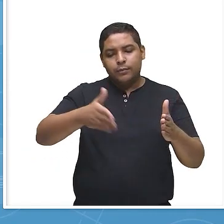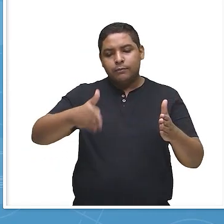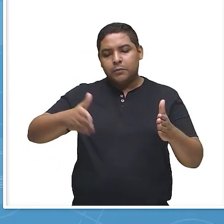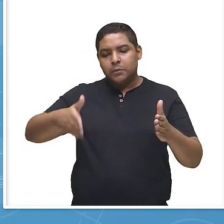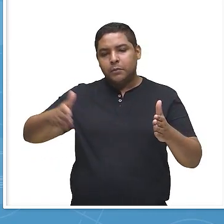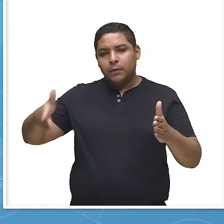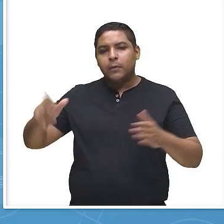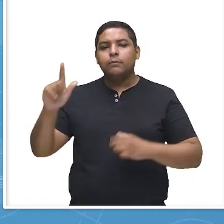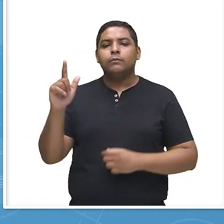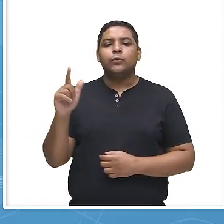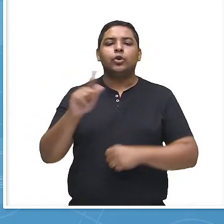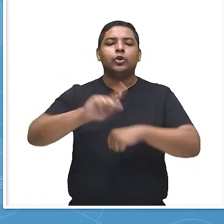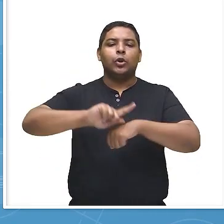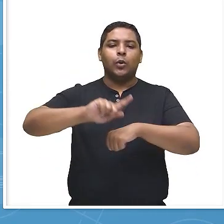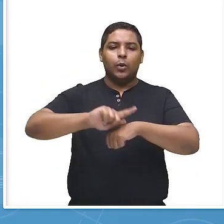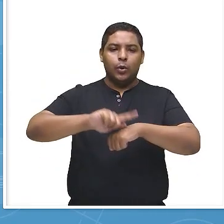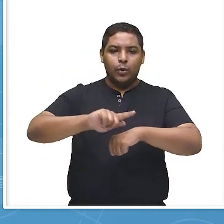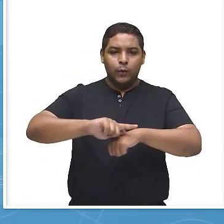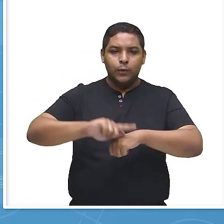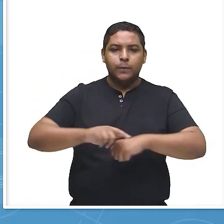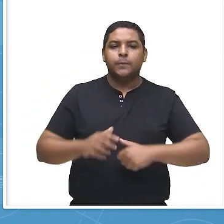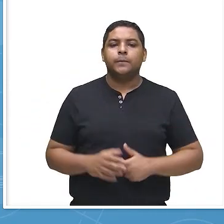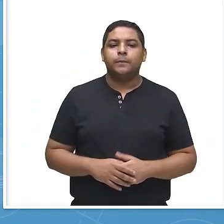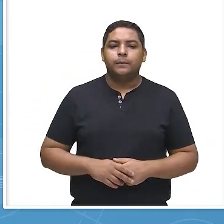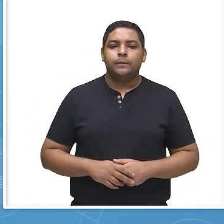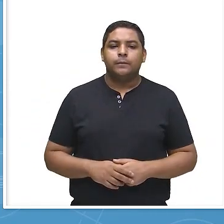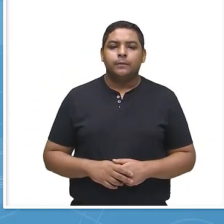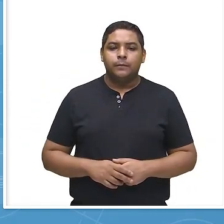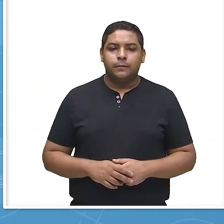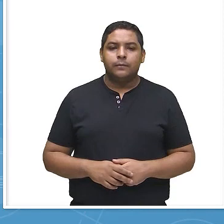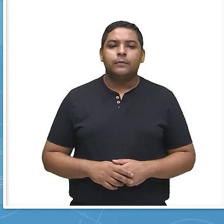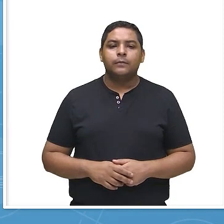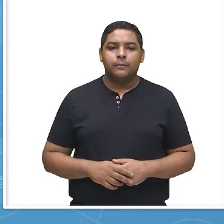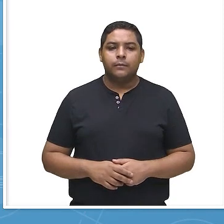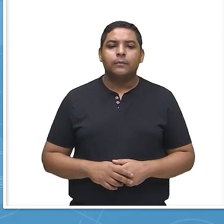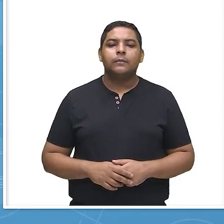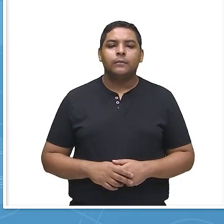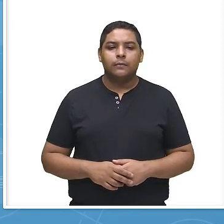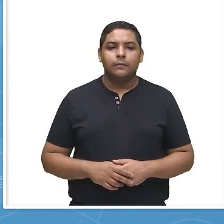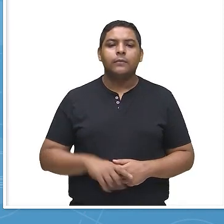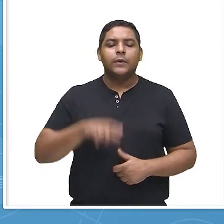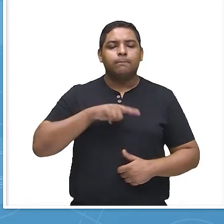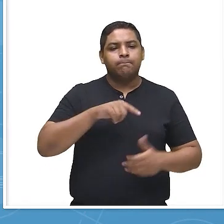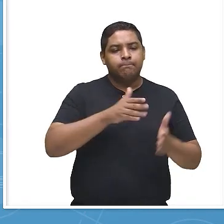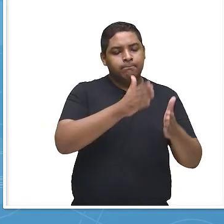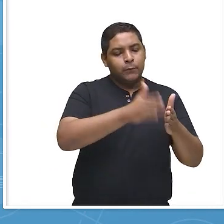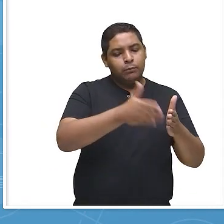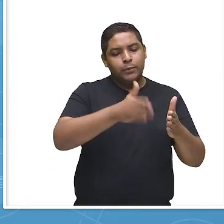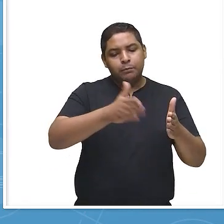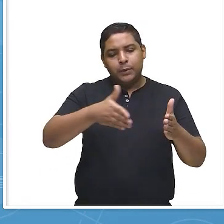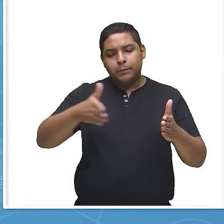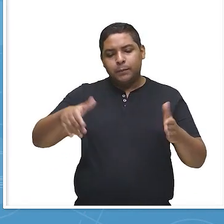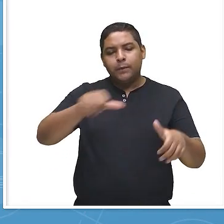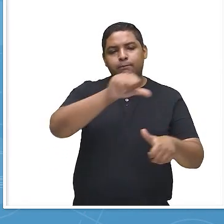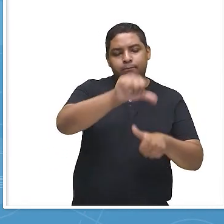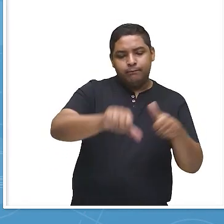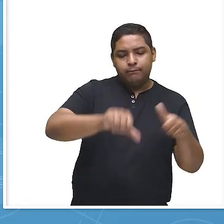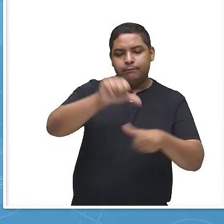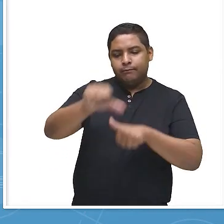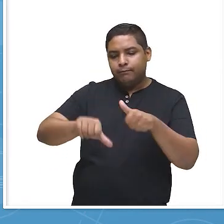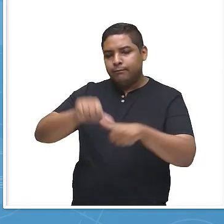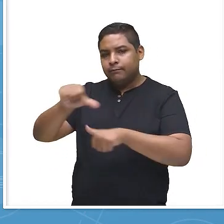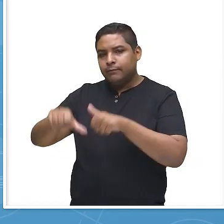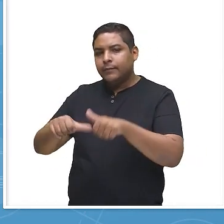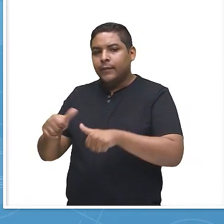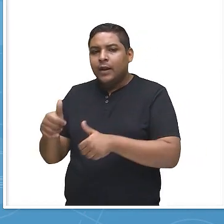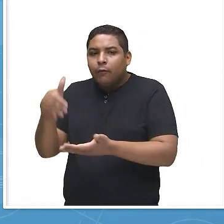verdade, né? Linha do tempo Cenozoica. Vimos todo esse processo de transformação da Terra e o ser humano aparecendo